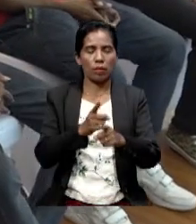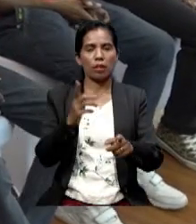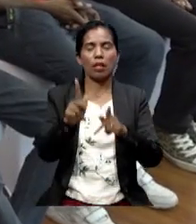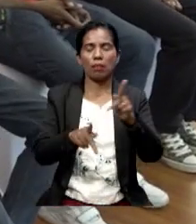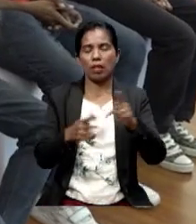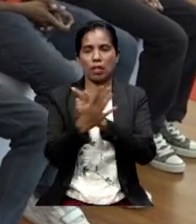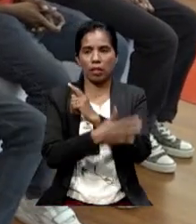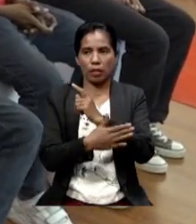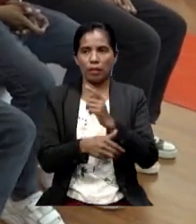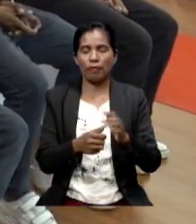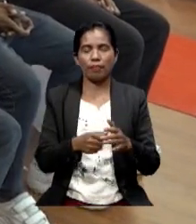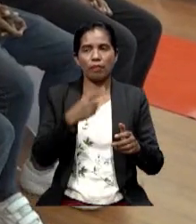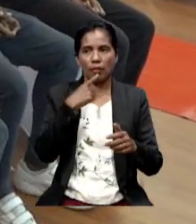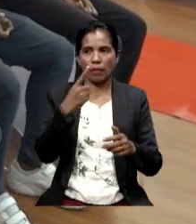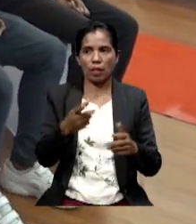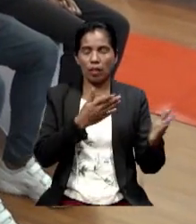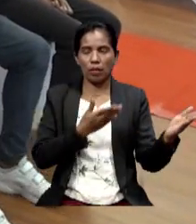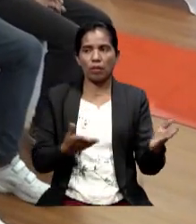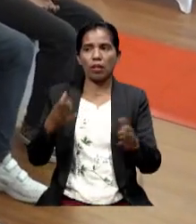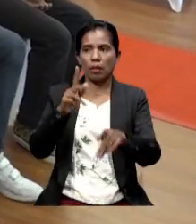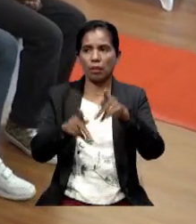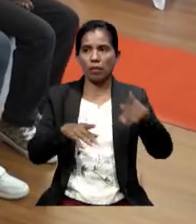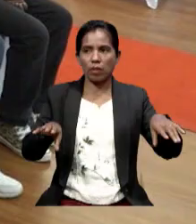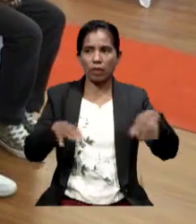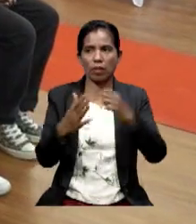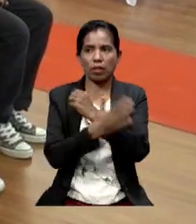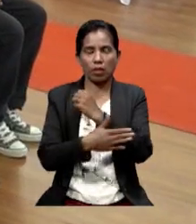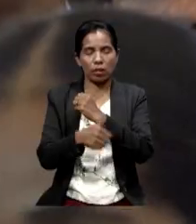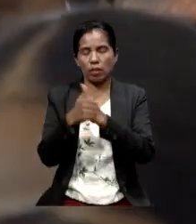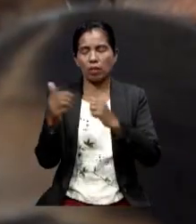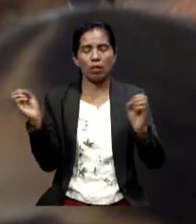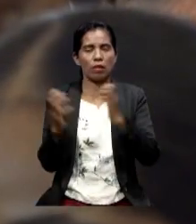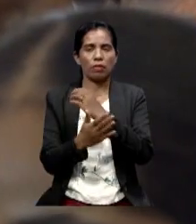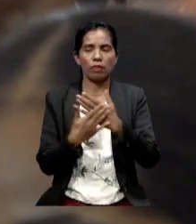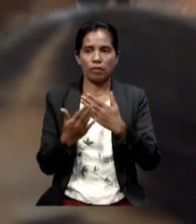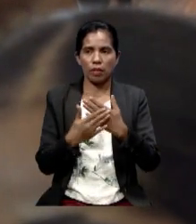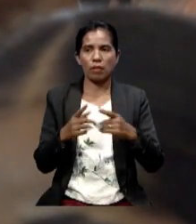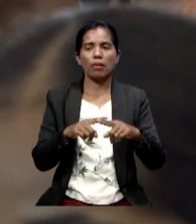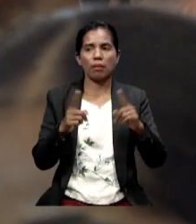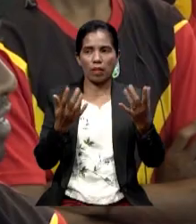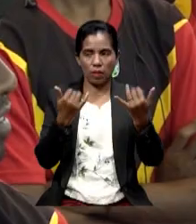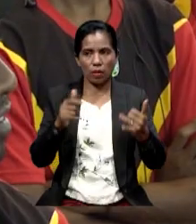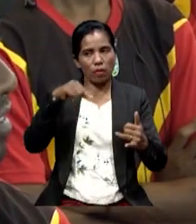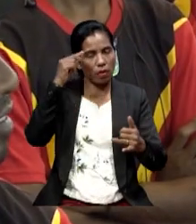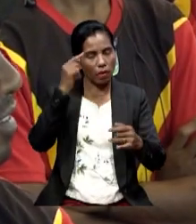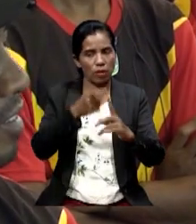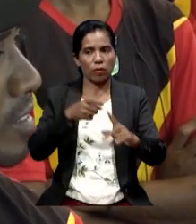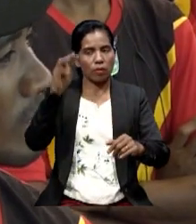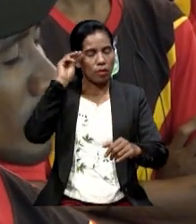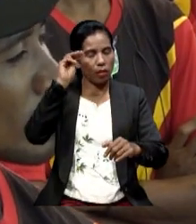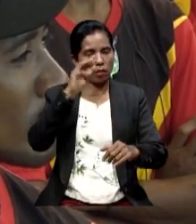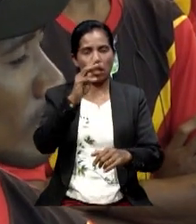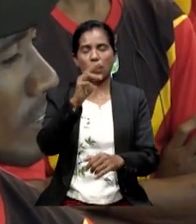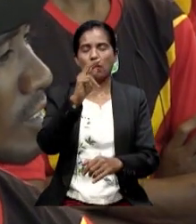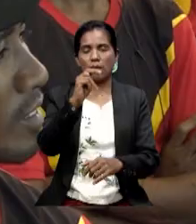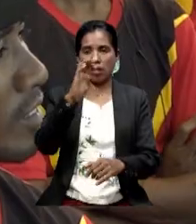emanerain. Alarico hateten, atolori ema ba servisu era liur la fasil, mai be, dadaung ne, governo lihusi Ministério Negócios